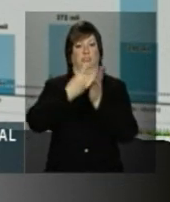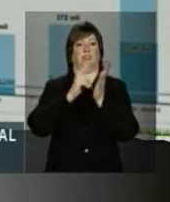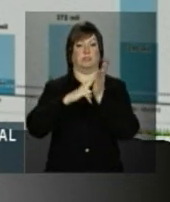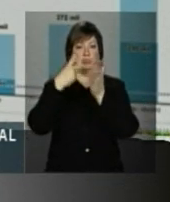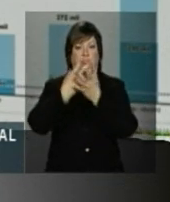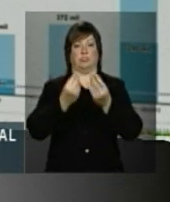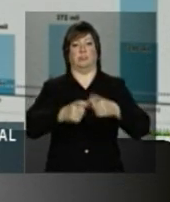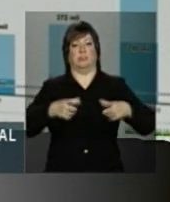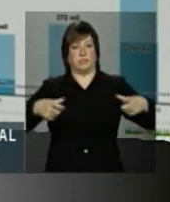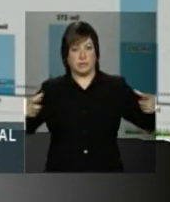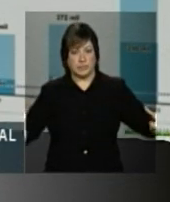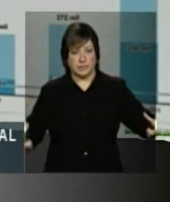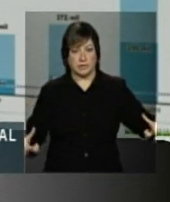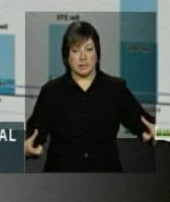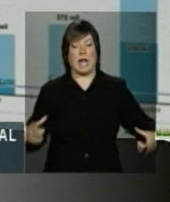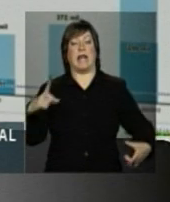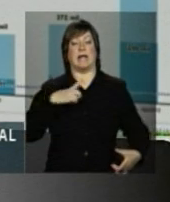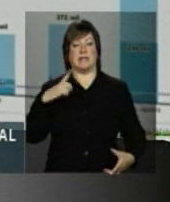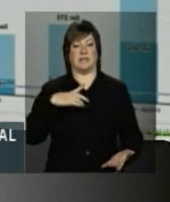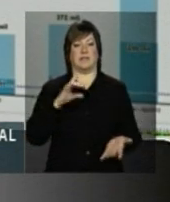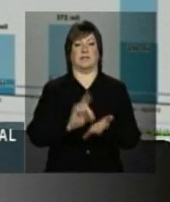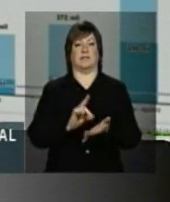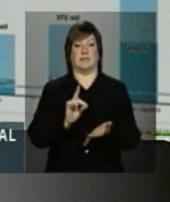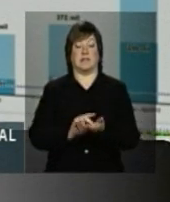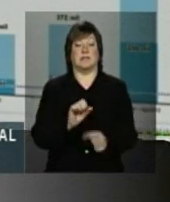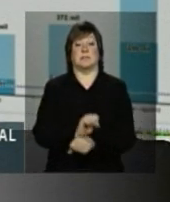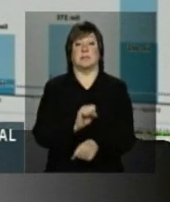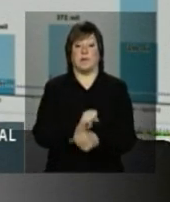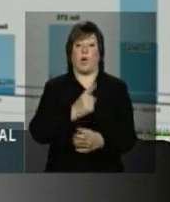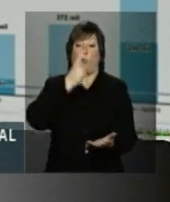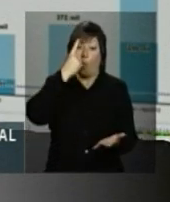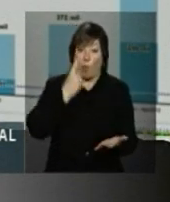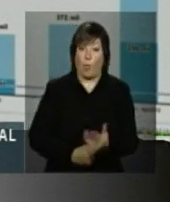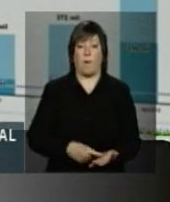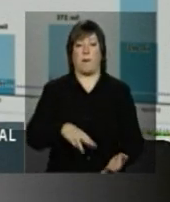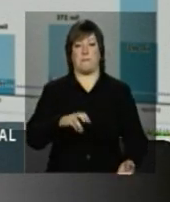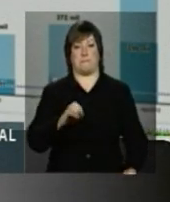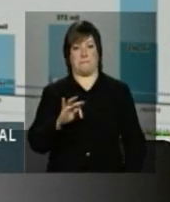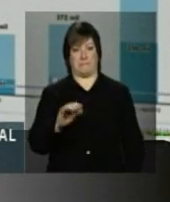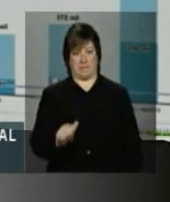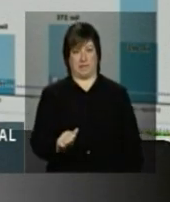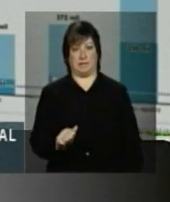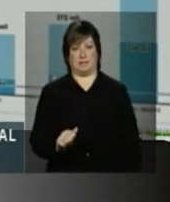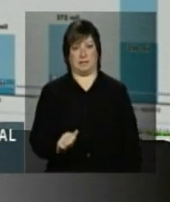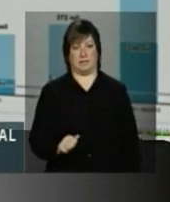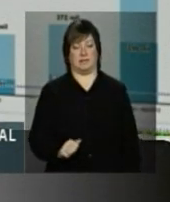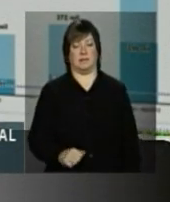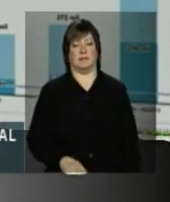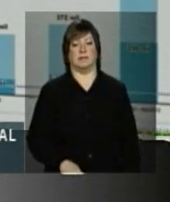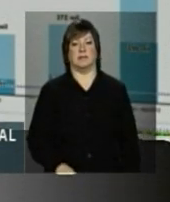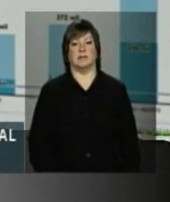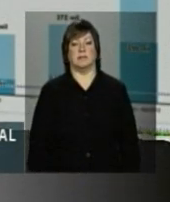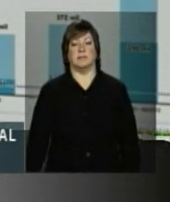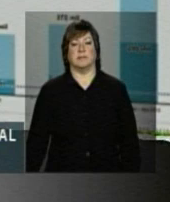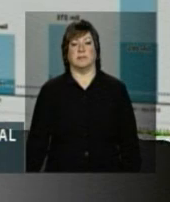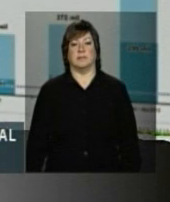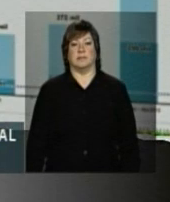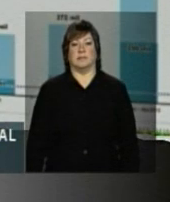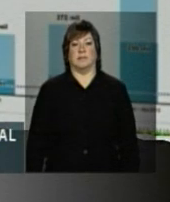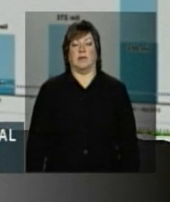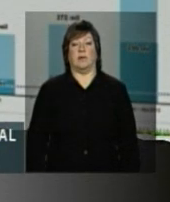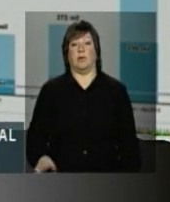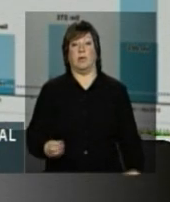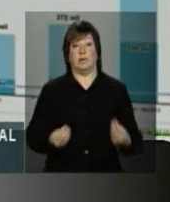Aqui nós temos de fato a expectativa de cumprir nossa meta né Maia e Marcos dalfo de